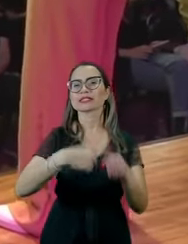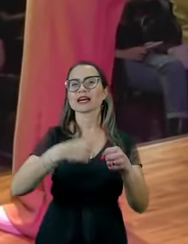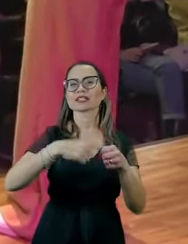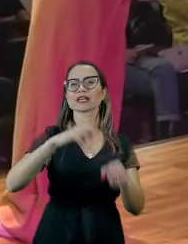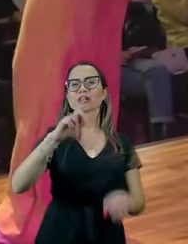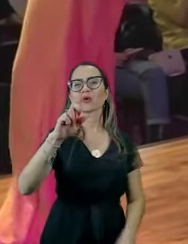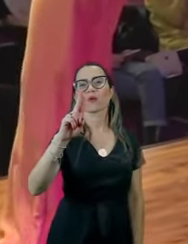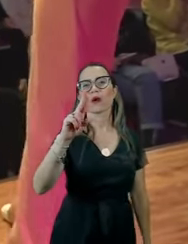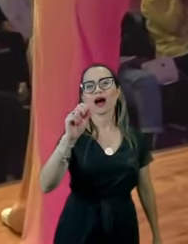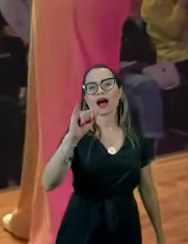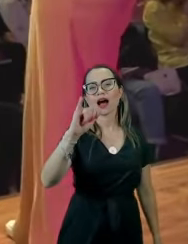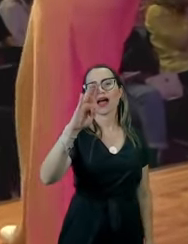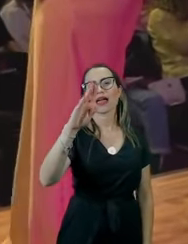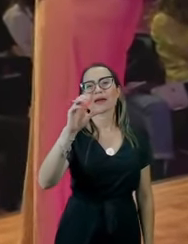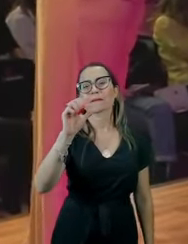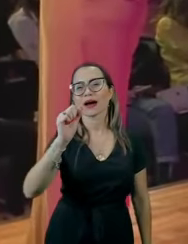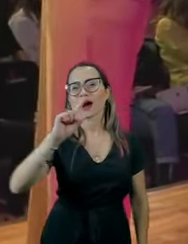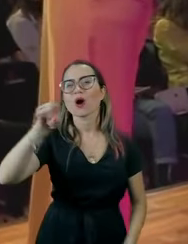Canoas,